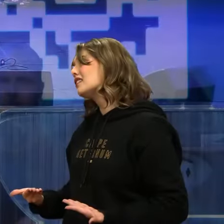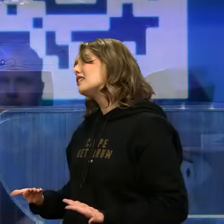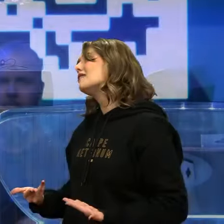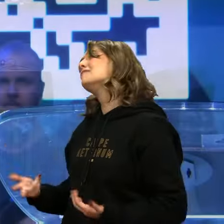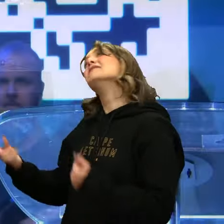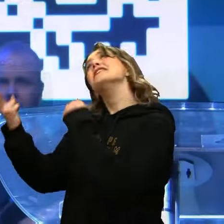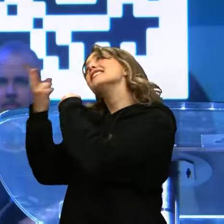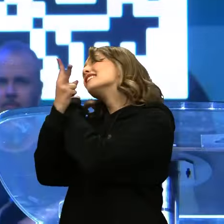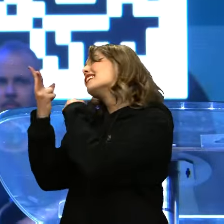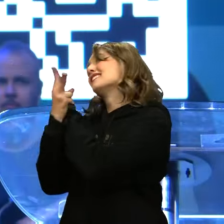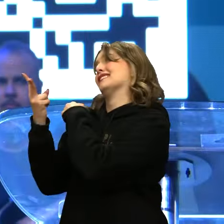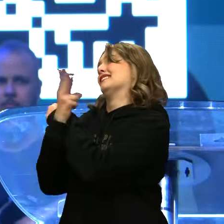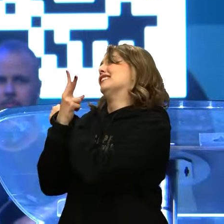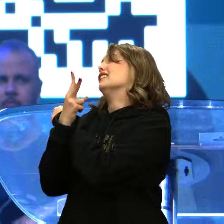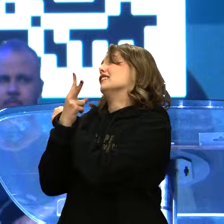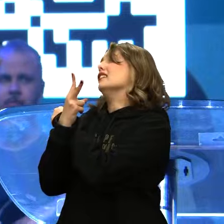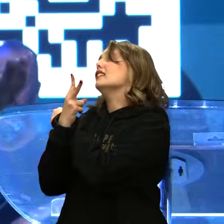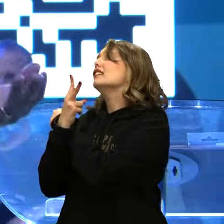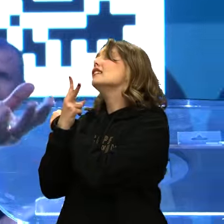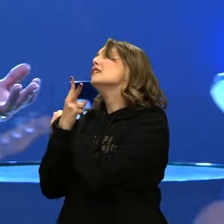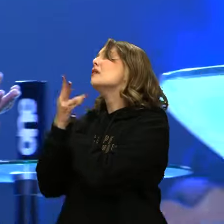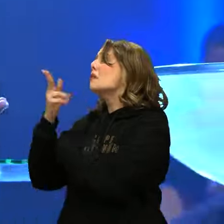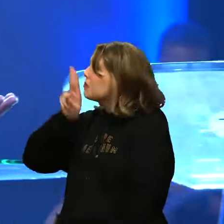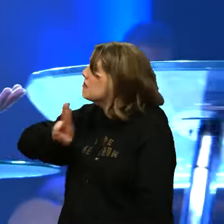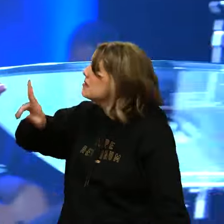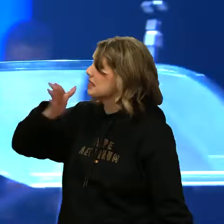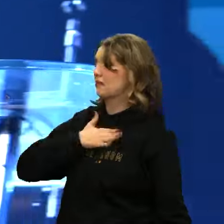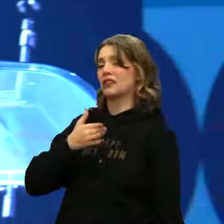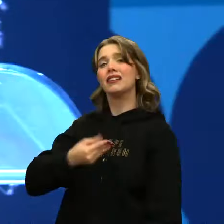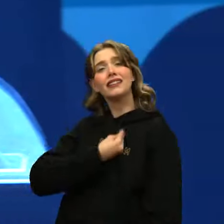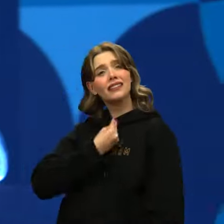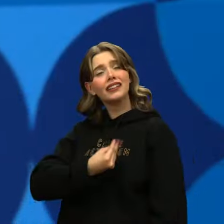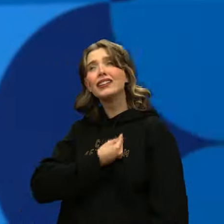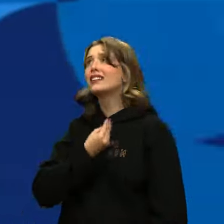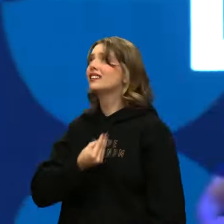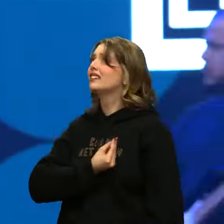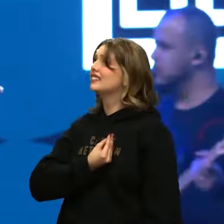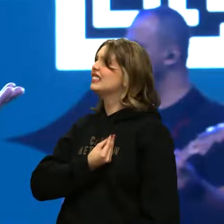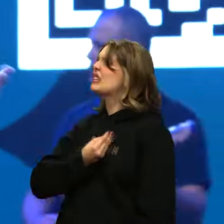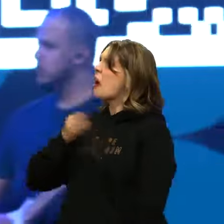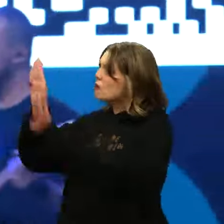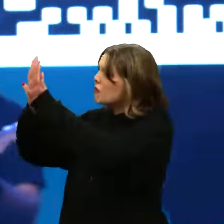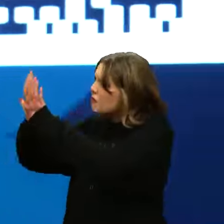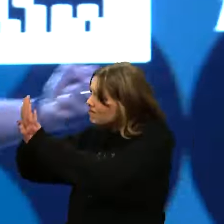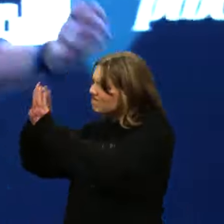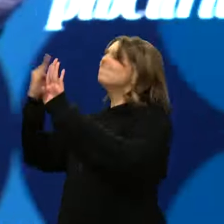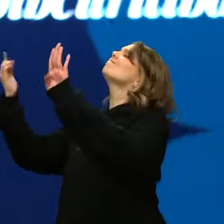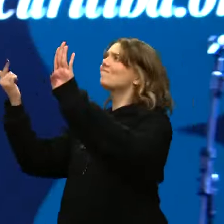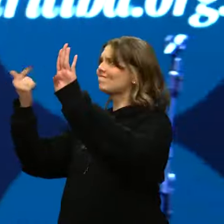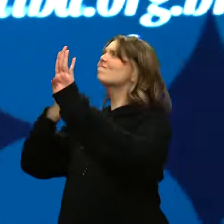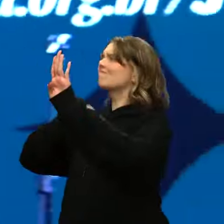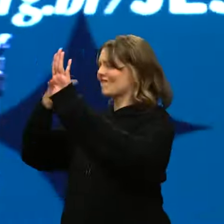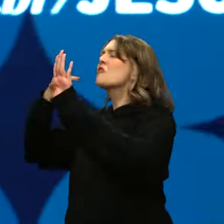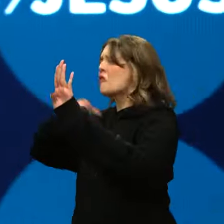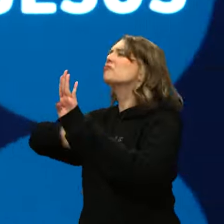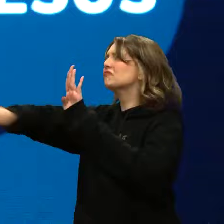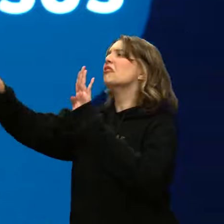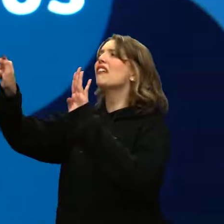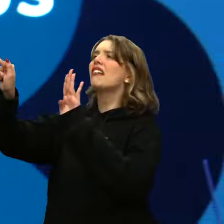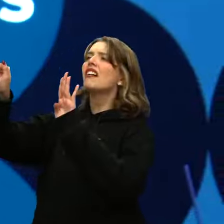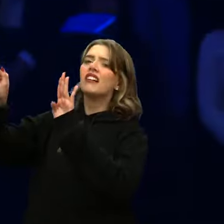guarda, me protege, me usa. Senhor, abre a tua porta diante de mim, e se ela está aberta, eu vou entrar em nome de